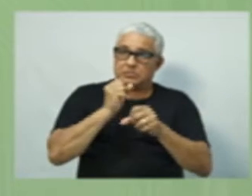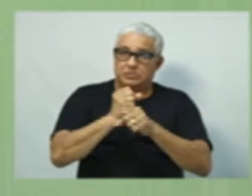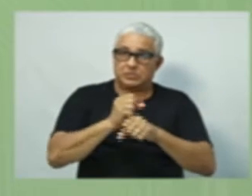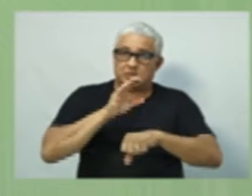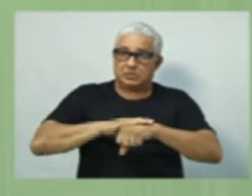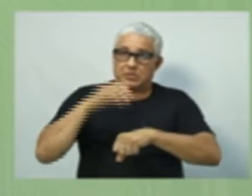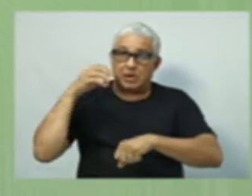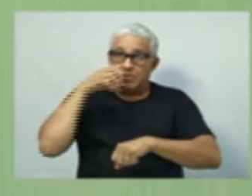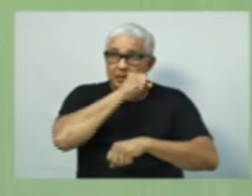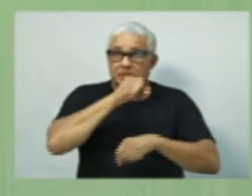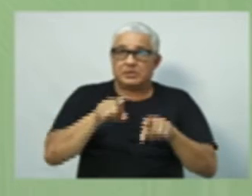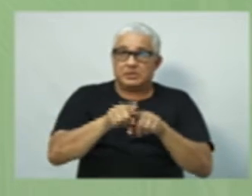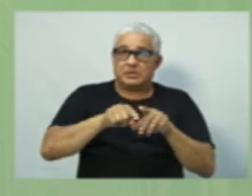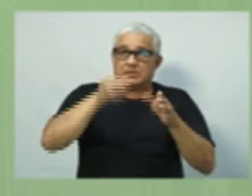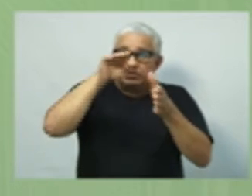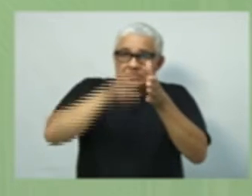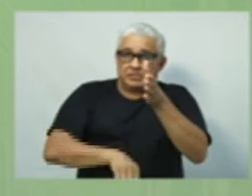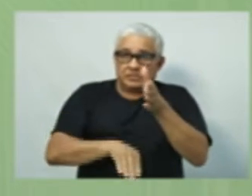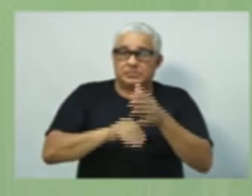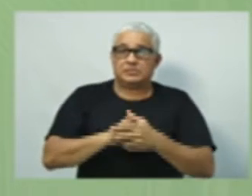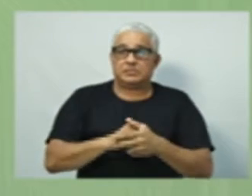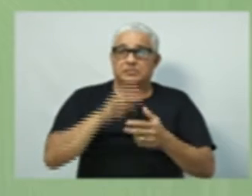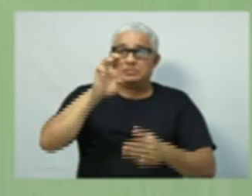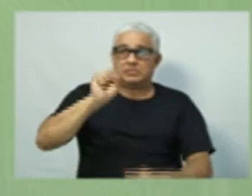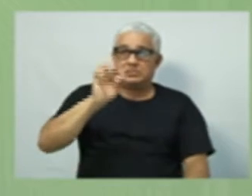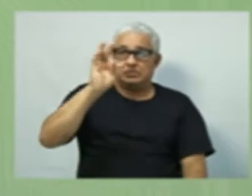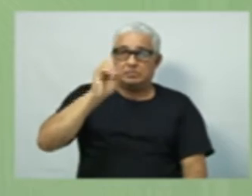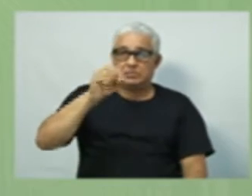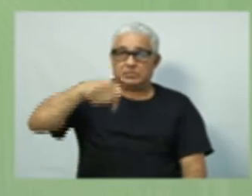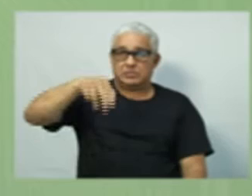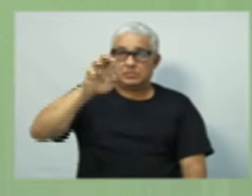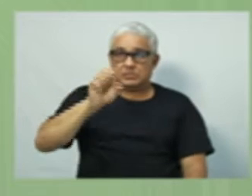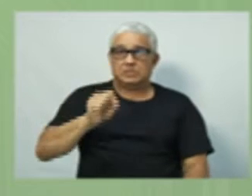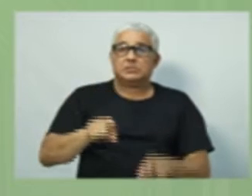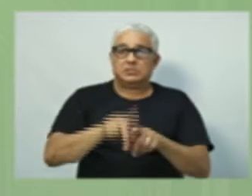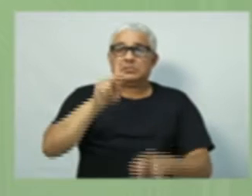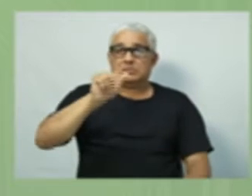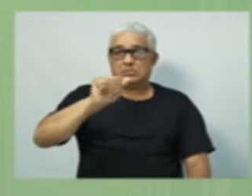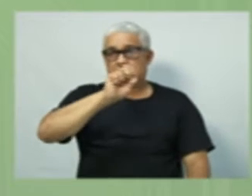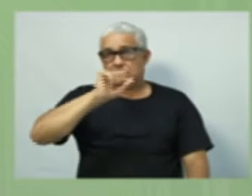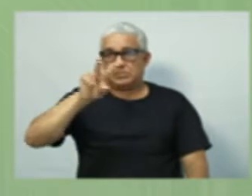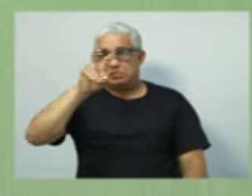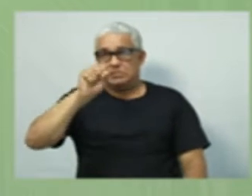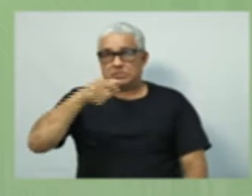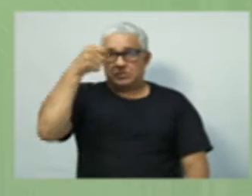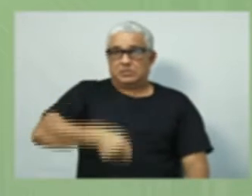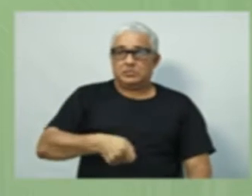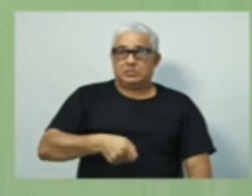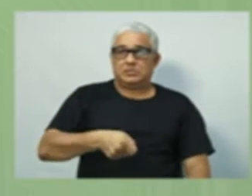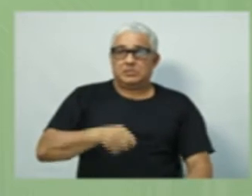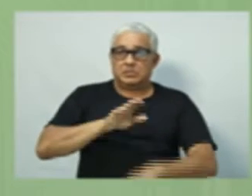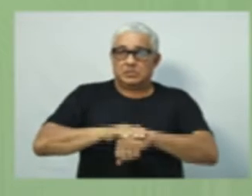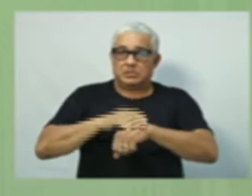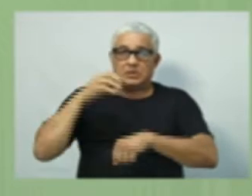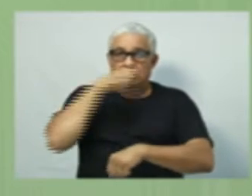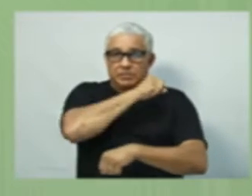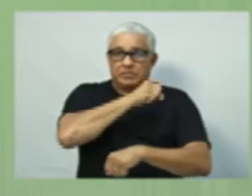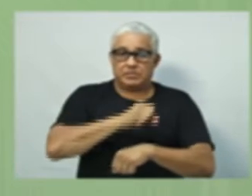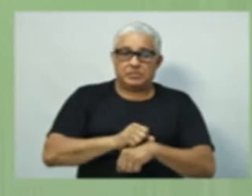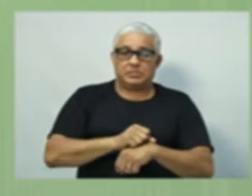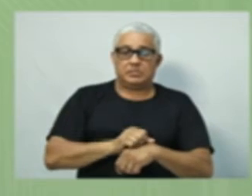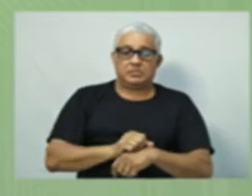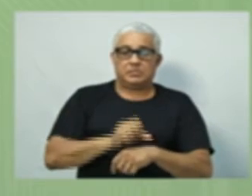prazo reduzidos os estoques e os passivos que serão exigíveis a curto prazo então